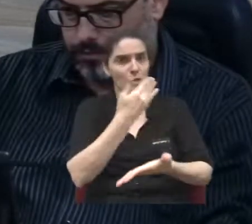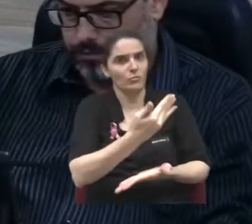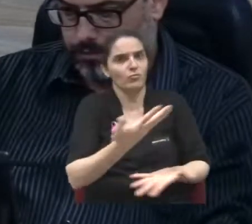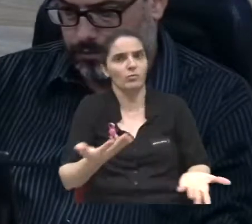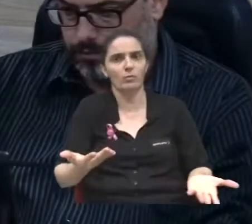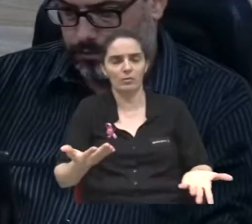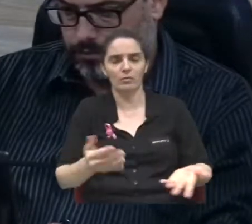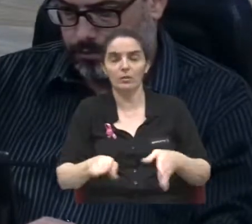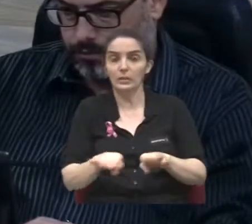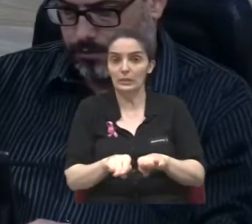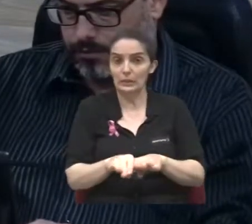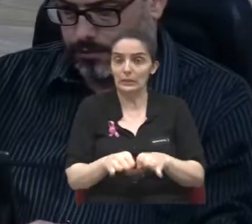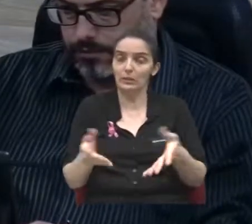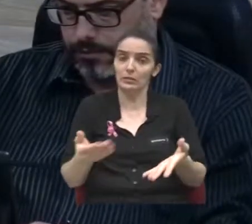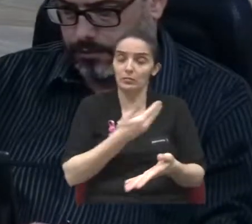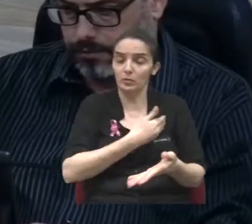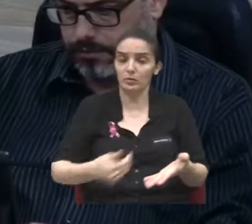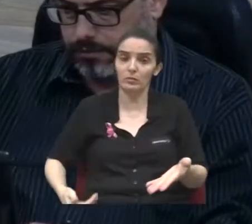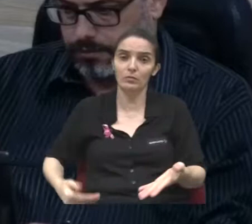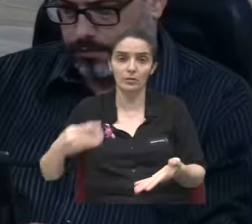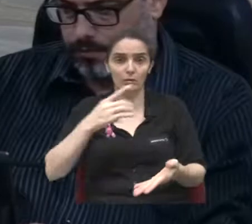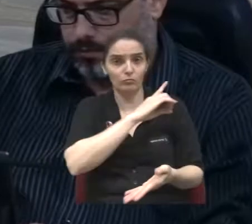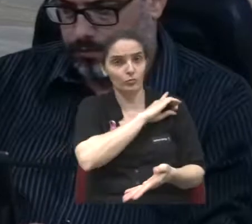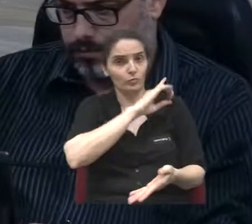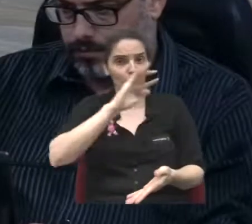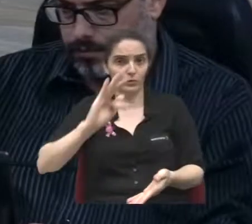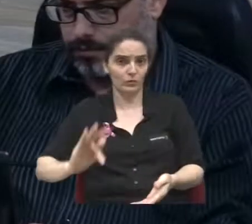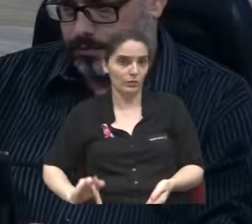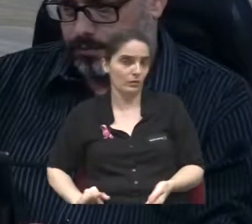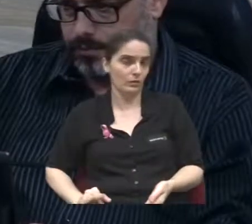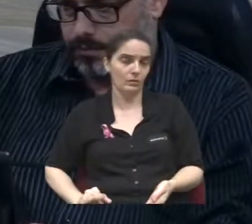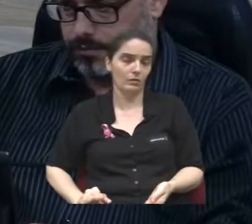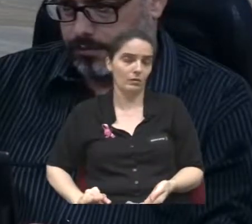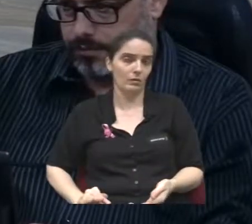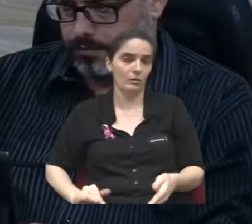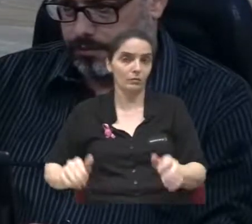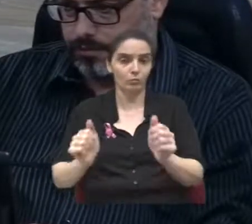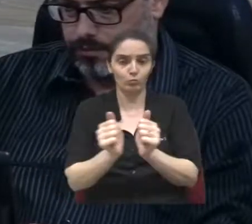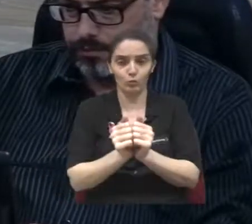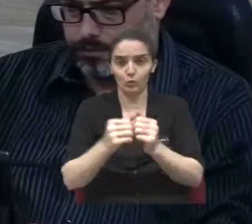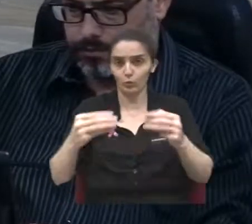governo através dos deputados federais, através do ministério, para que nós possamos